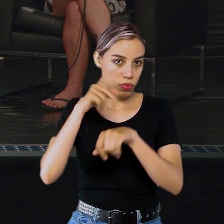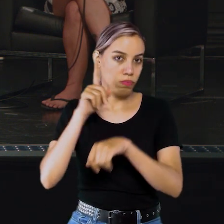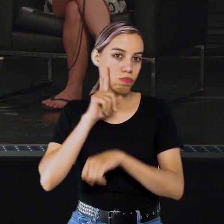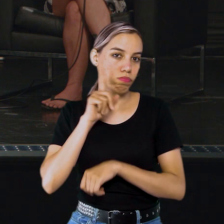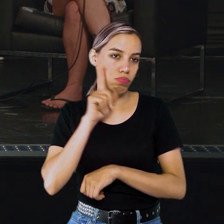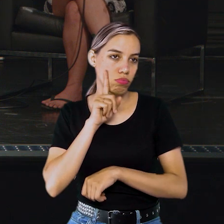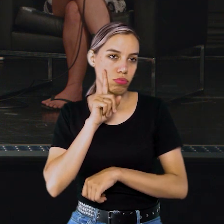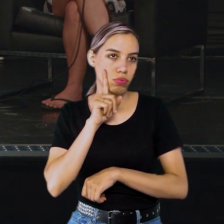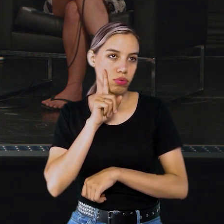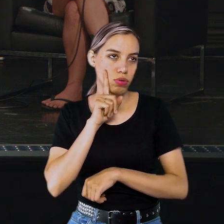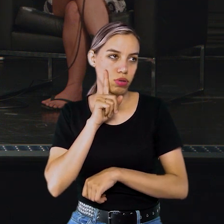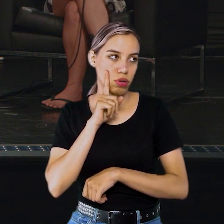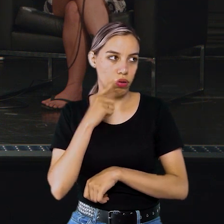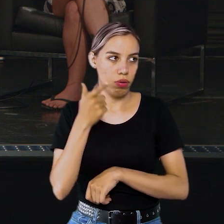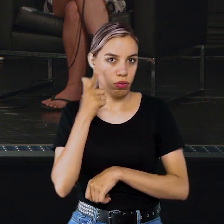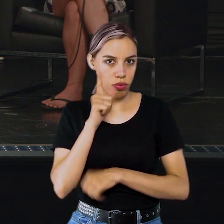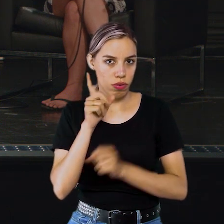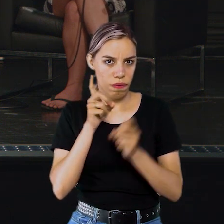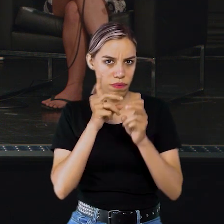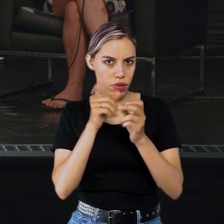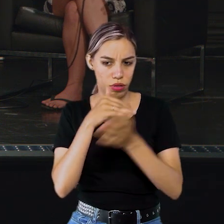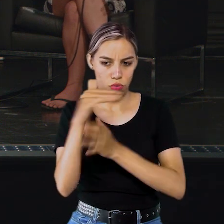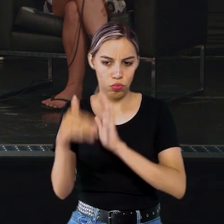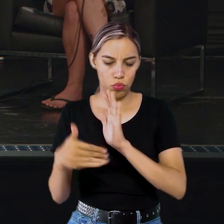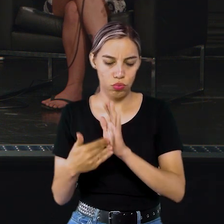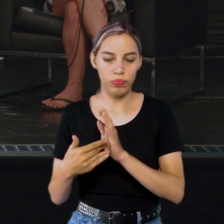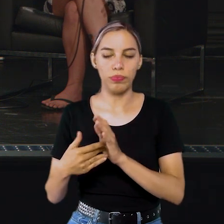como é que fala quando vende tudo? Vender tudo, né?